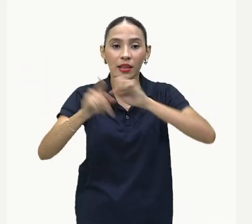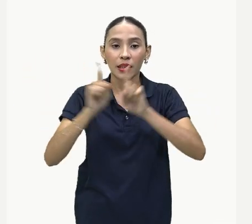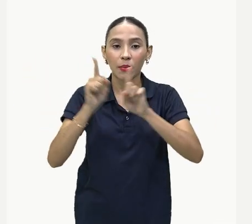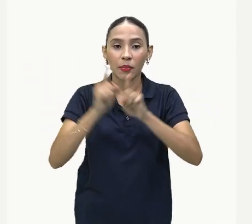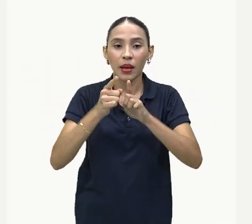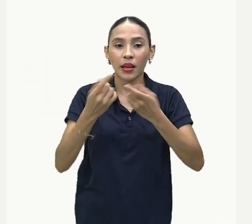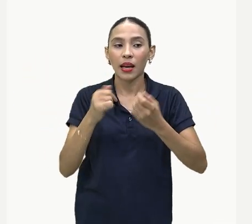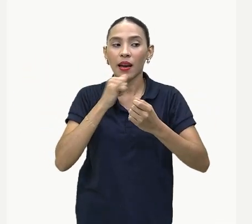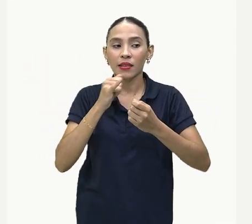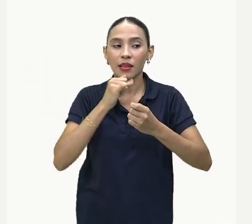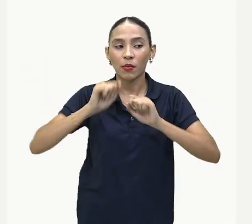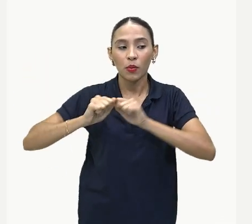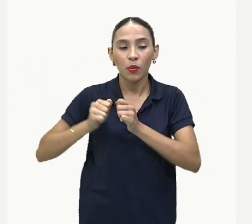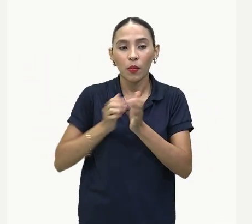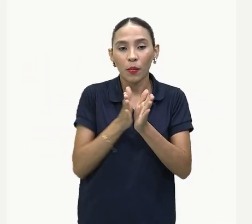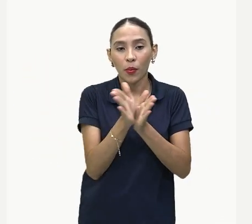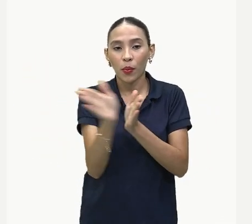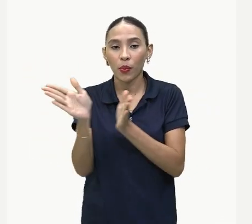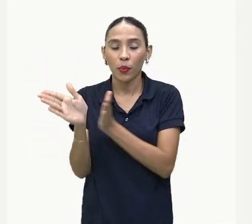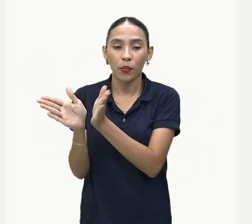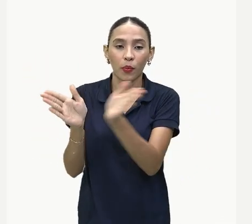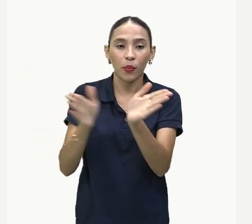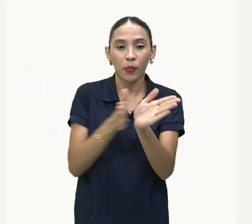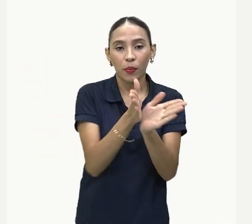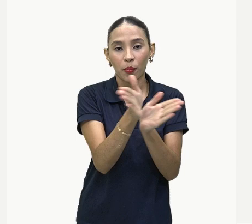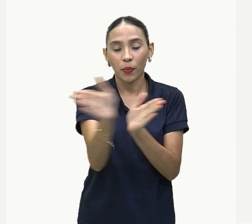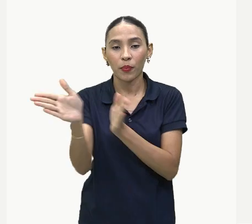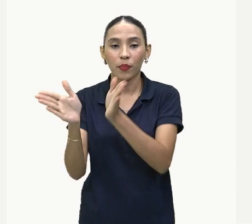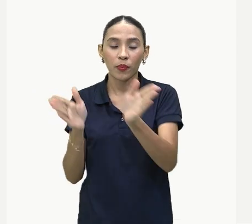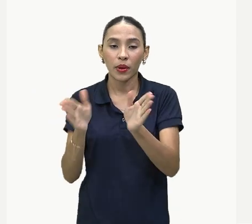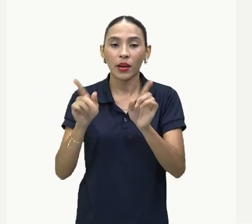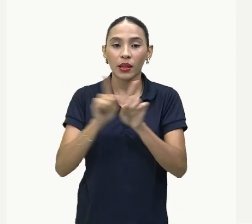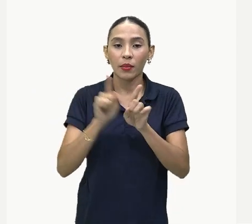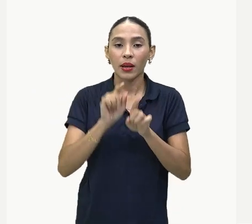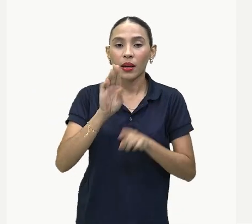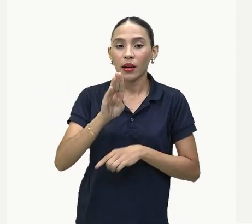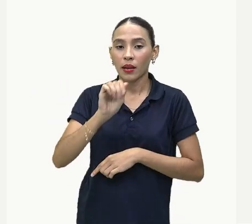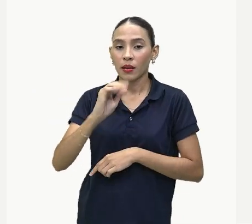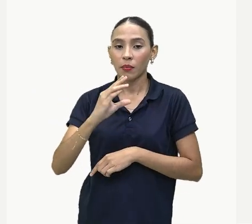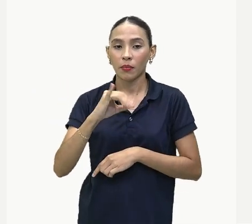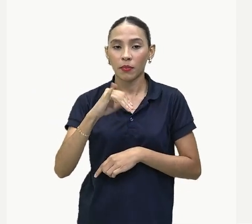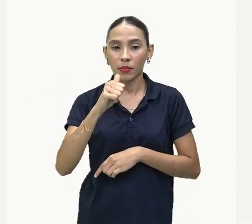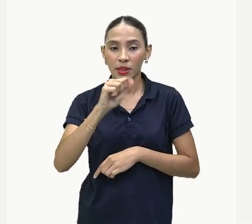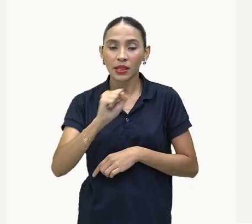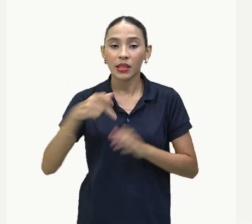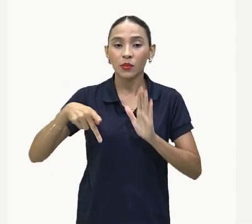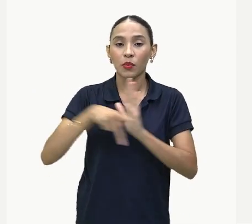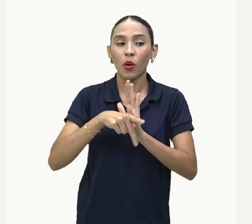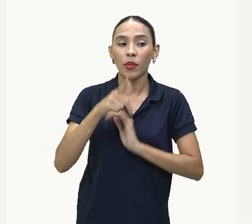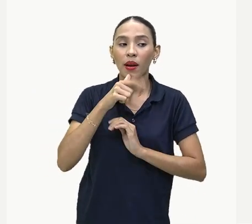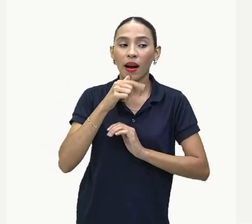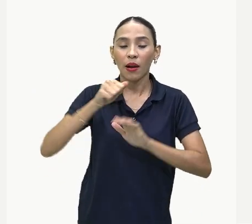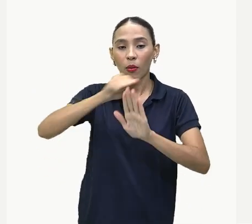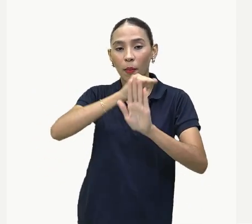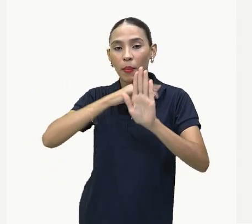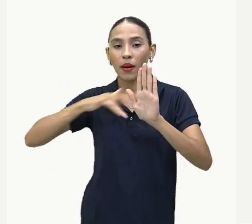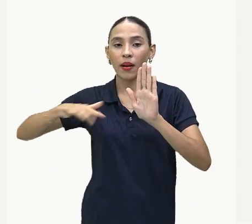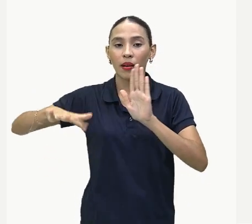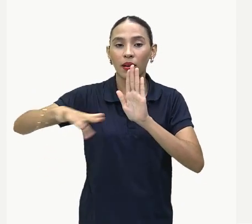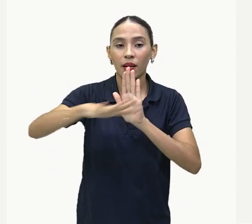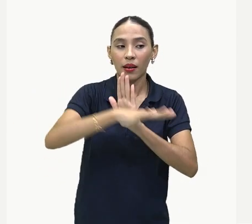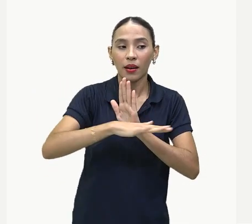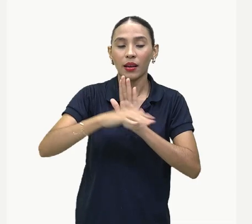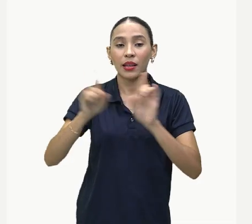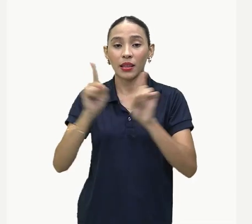divisores de água, porque eles vão separar bacias hidrográficas. Eles possuem a